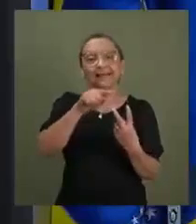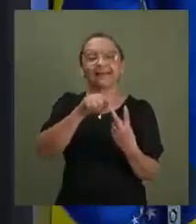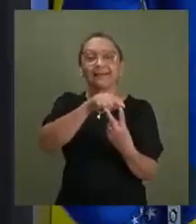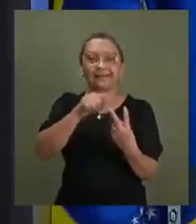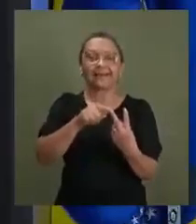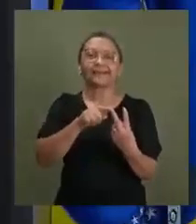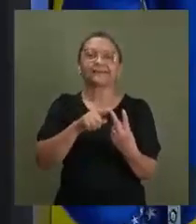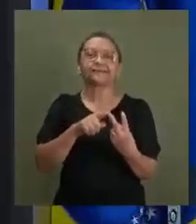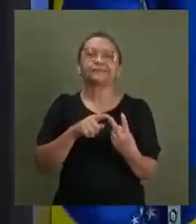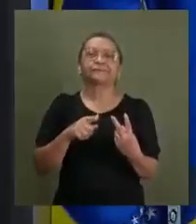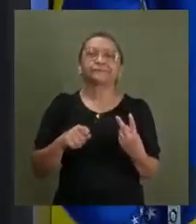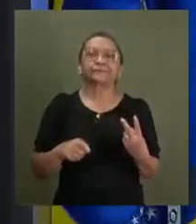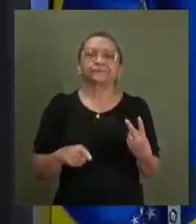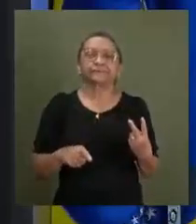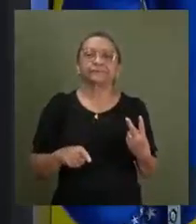reações